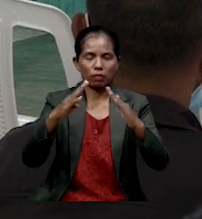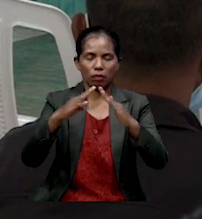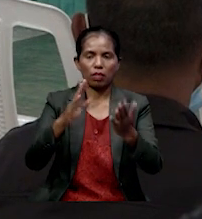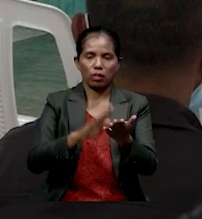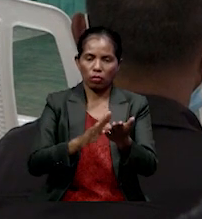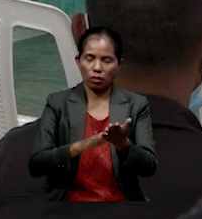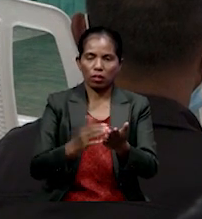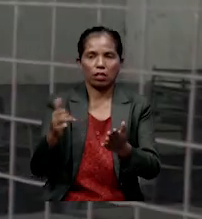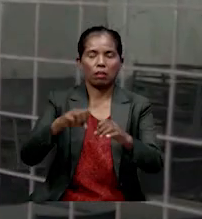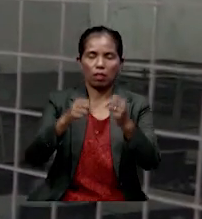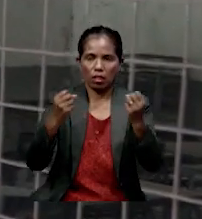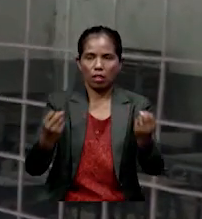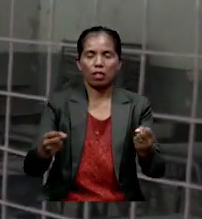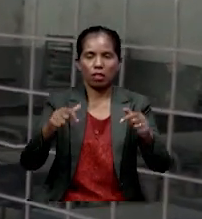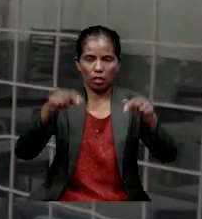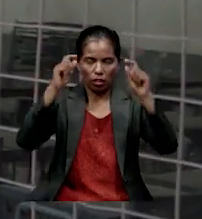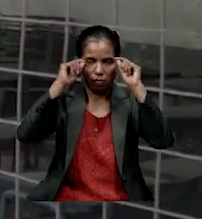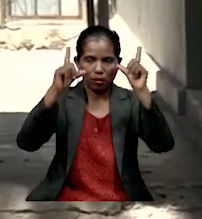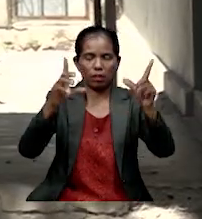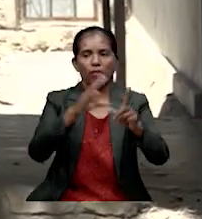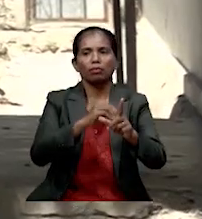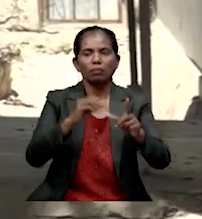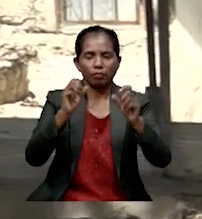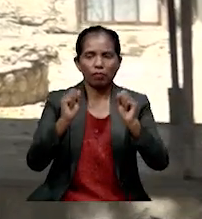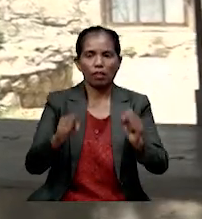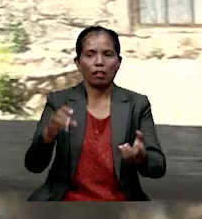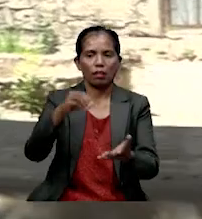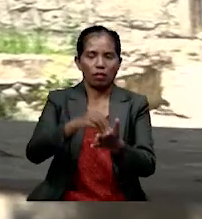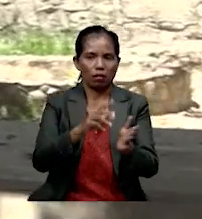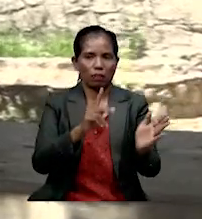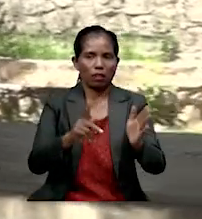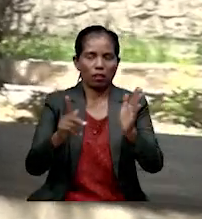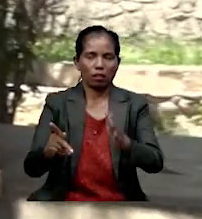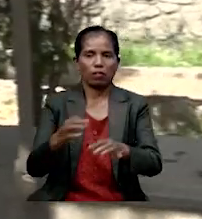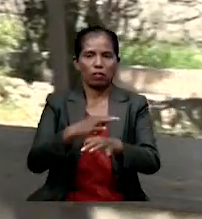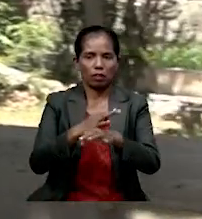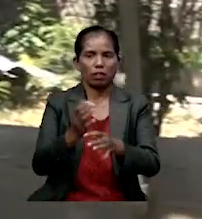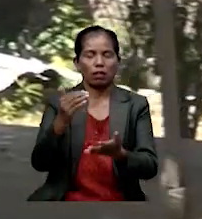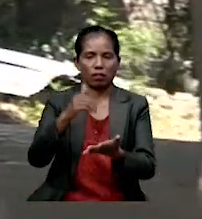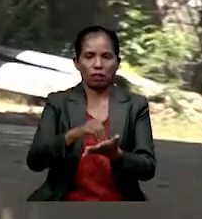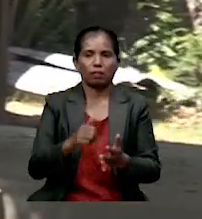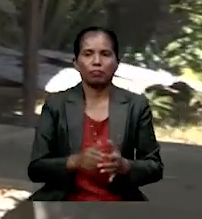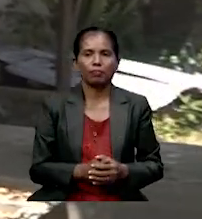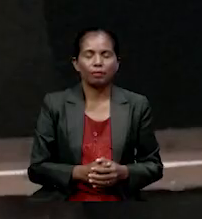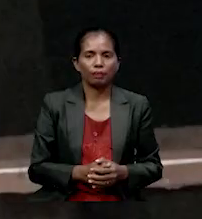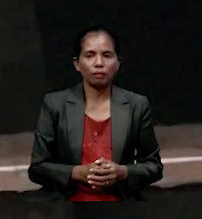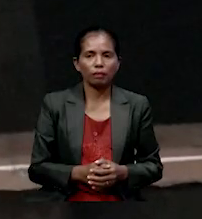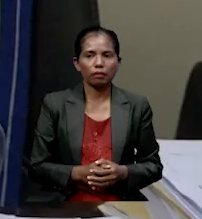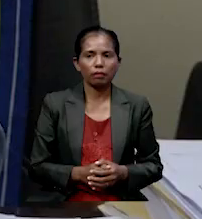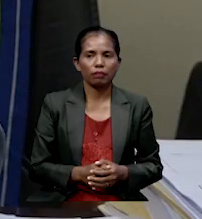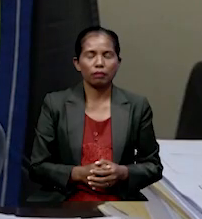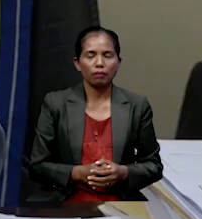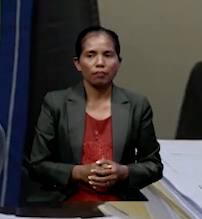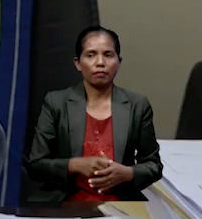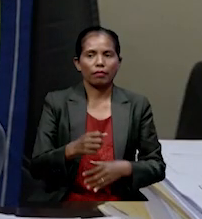nebe at iha território Timor Larantomak, nune tau iha plano reabilitação. Anualmente, há